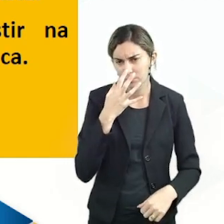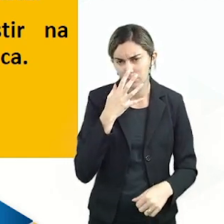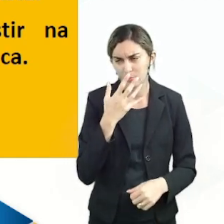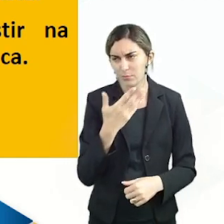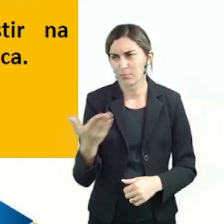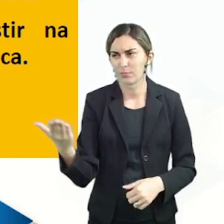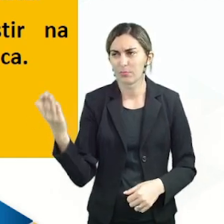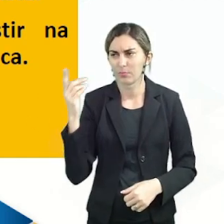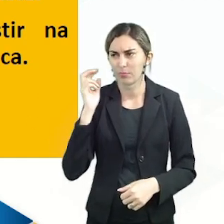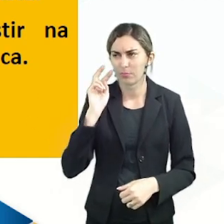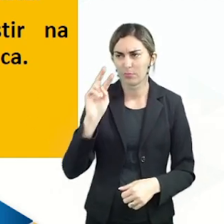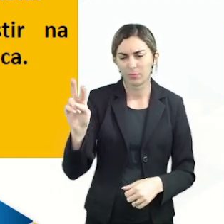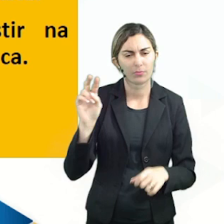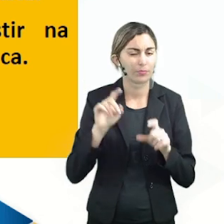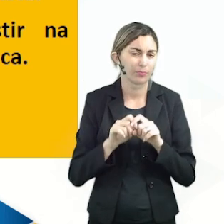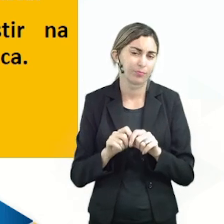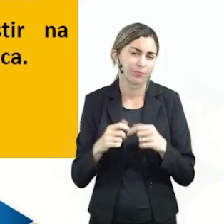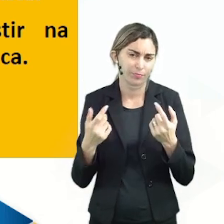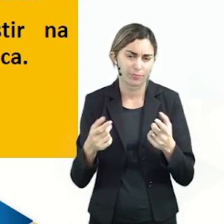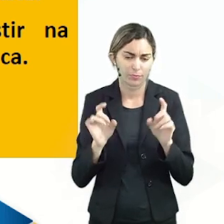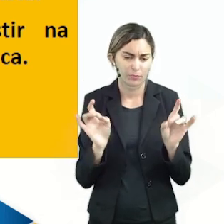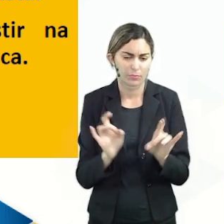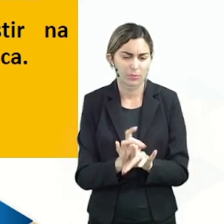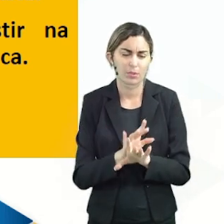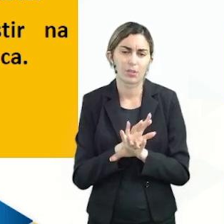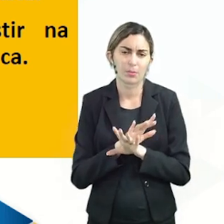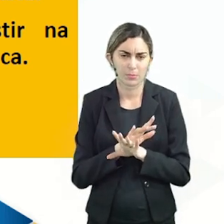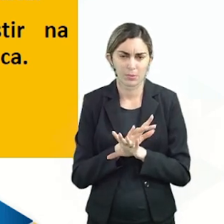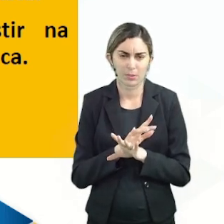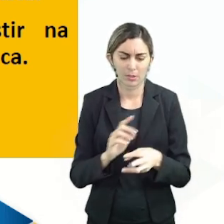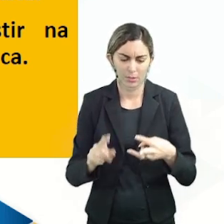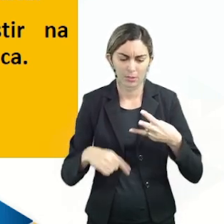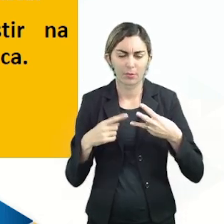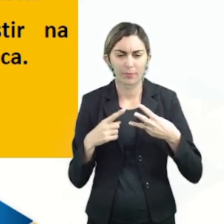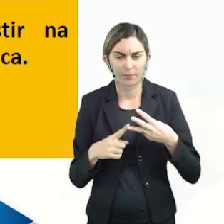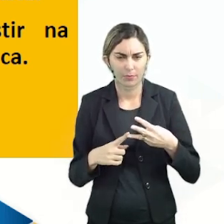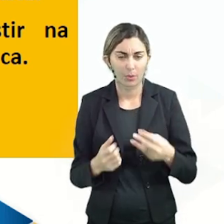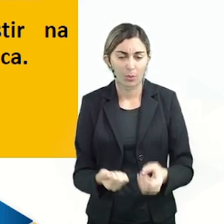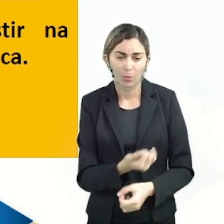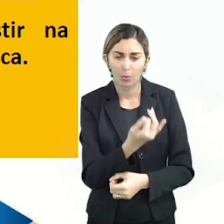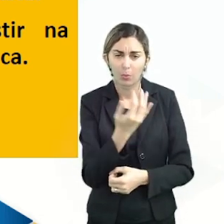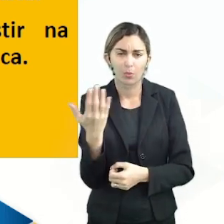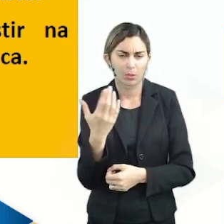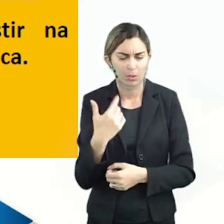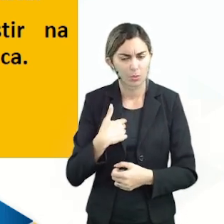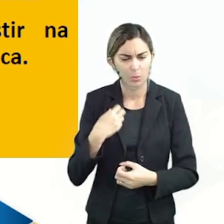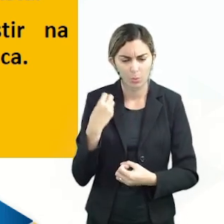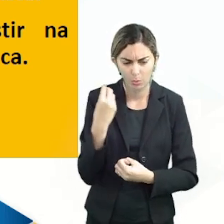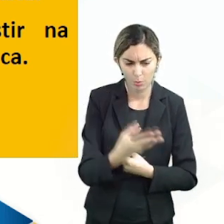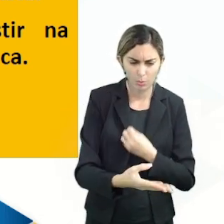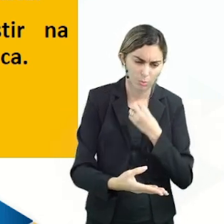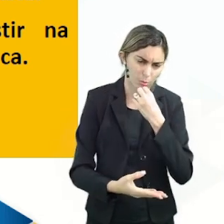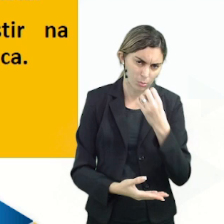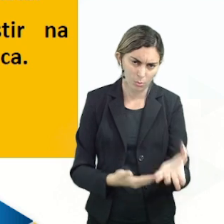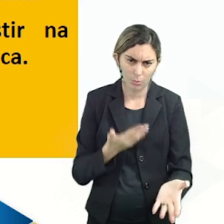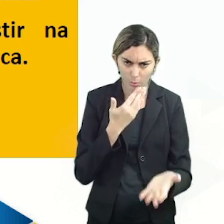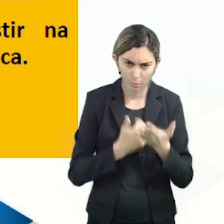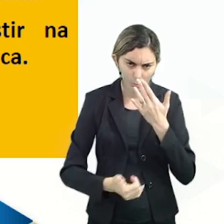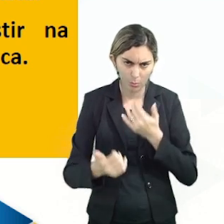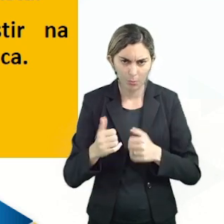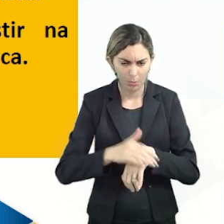vocês observassem essas frases. Terminam com a frase, com a terceira. Quando dou comida aos mais